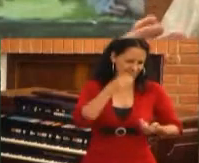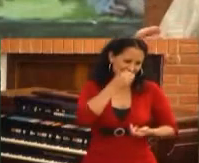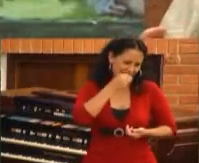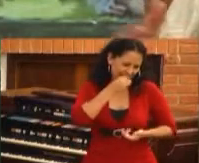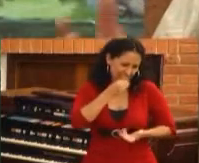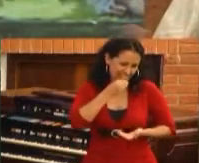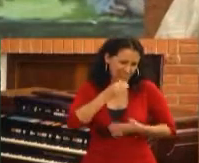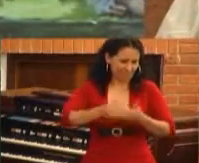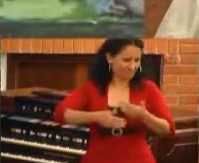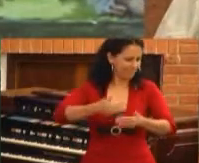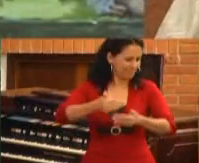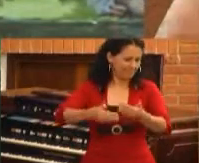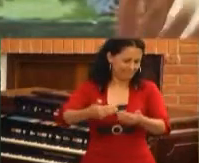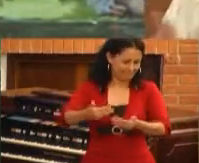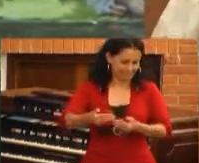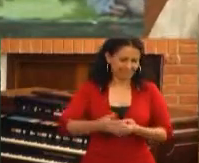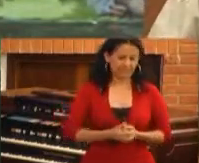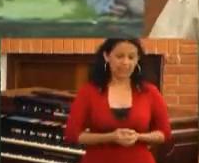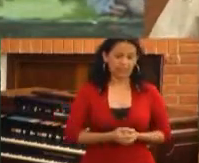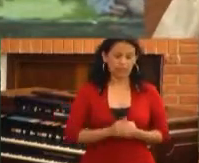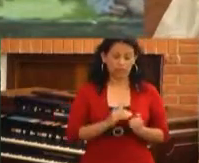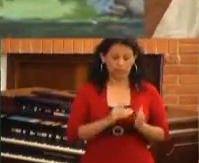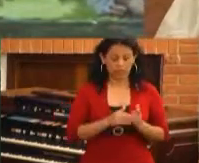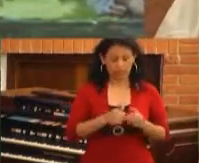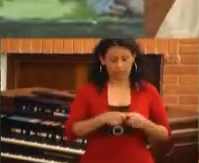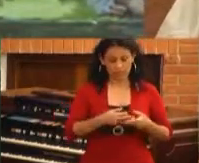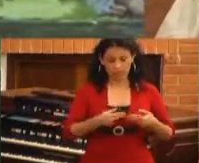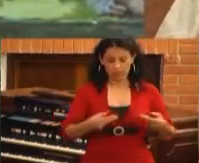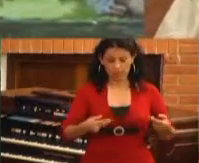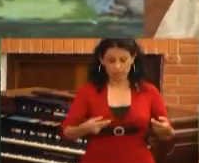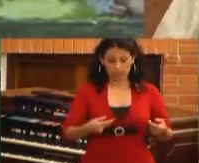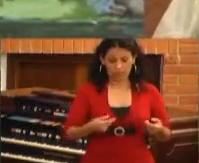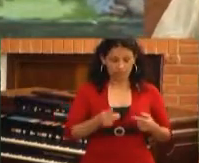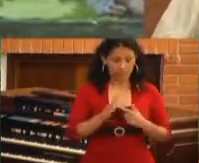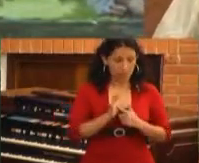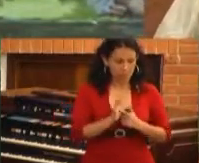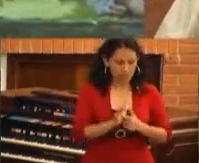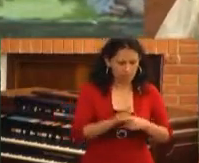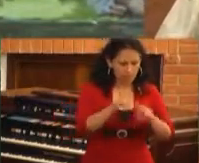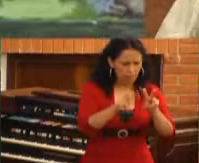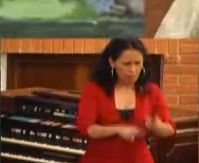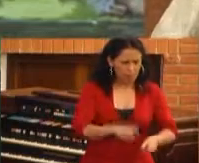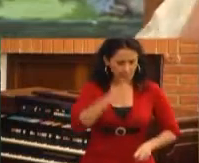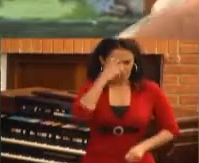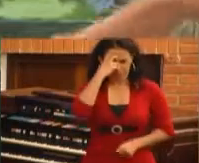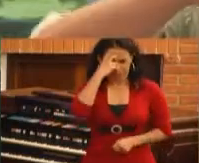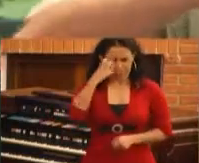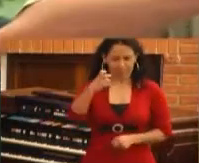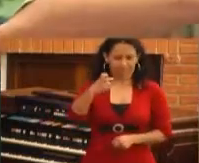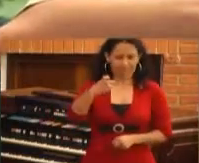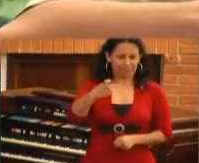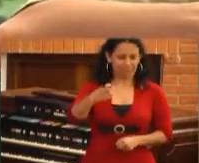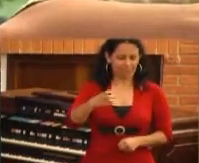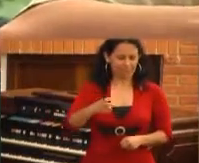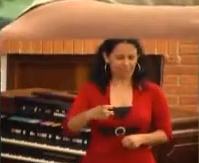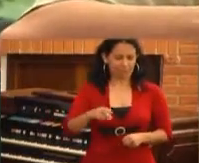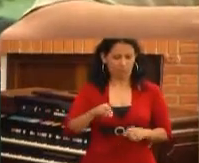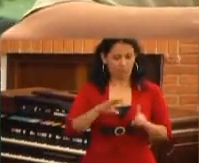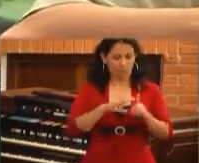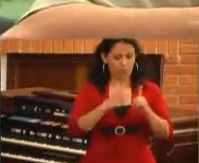Depois ele diz: tais coisas com efeito têm aparência de sabedoria, como o culto